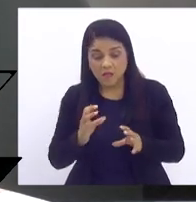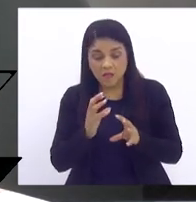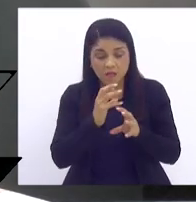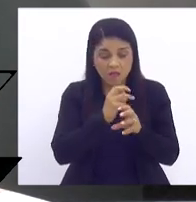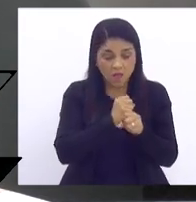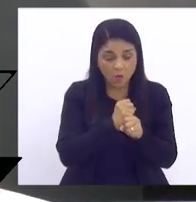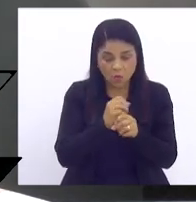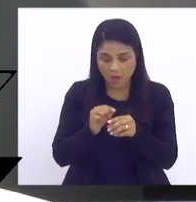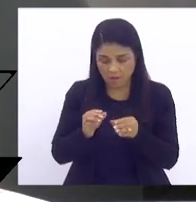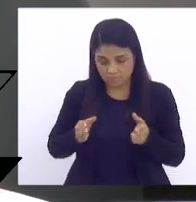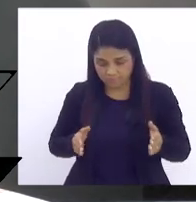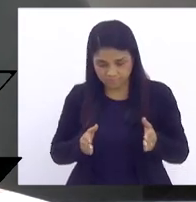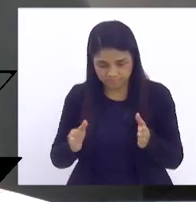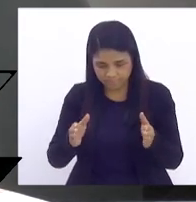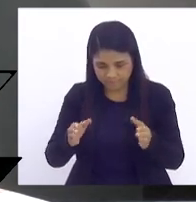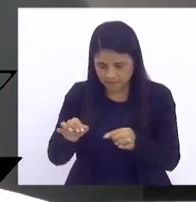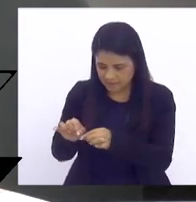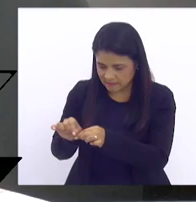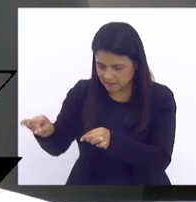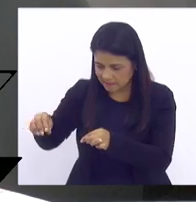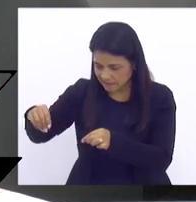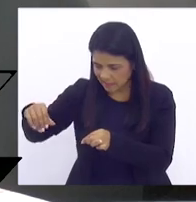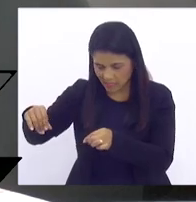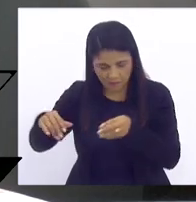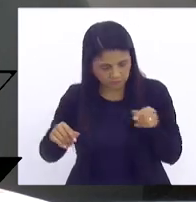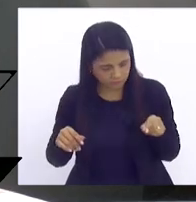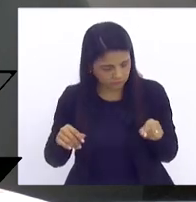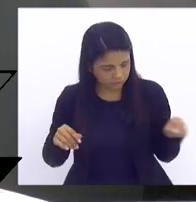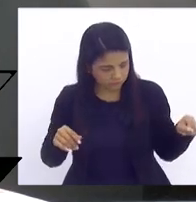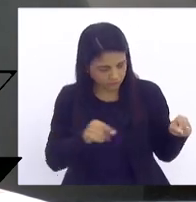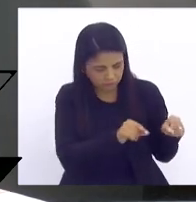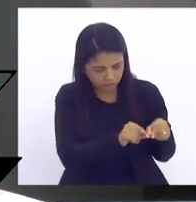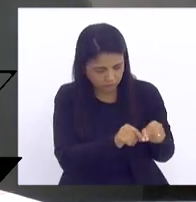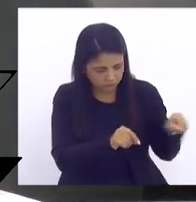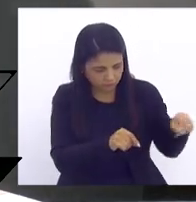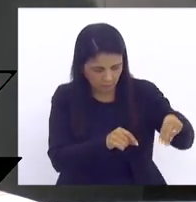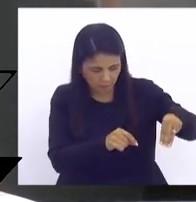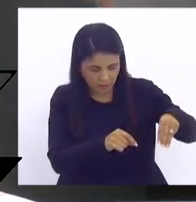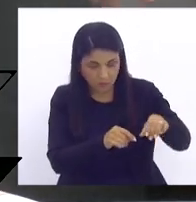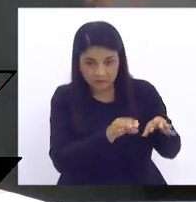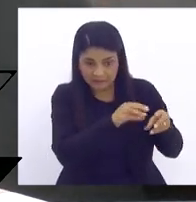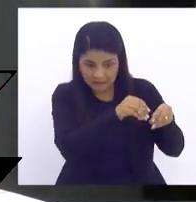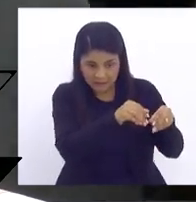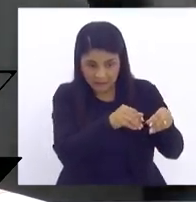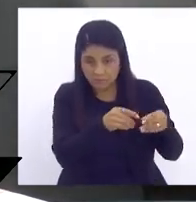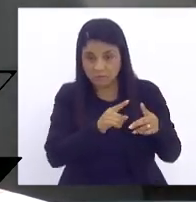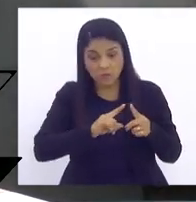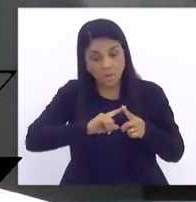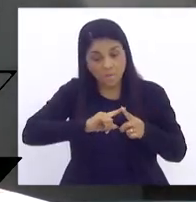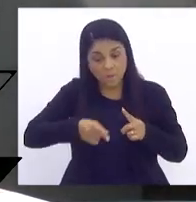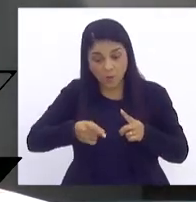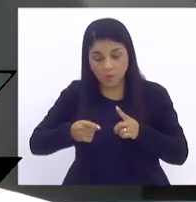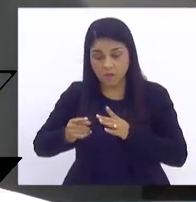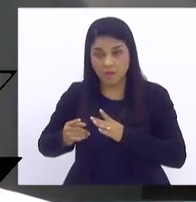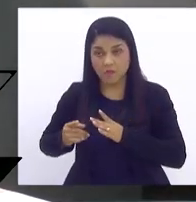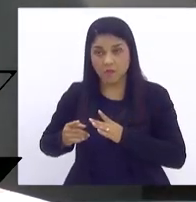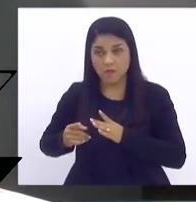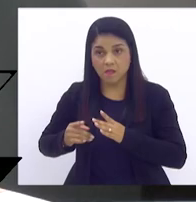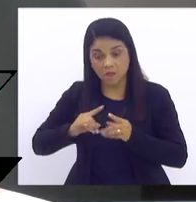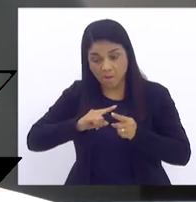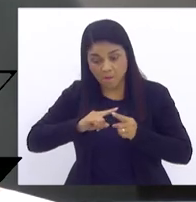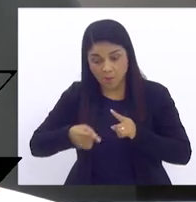as faixas de domínio e, com isso, não permitir que se construa nas margens os tempos